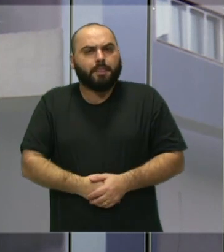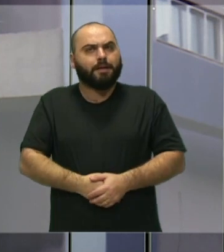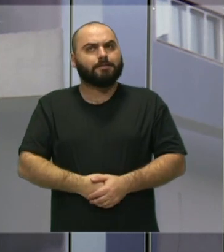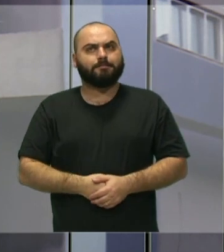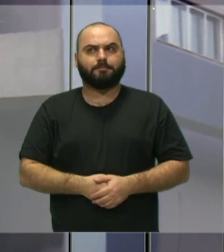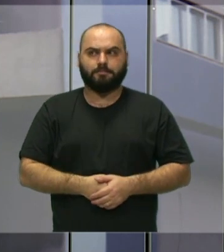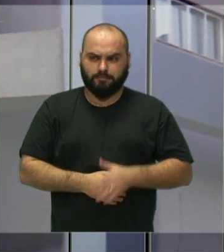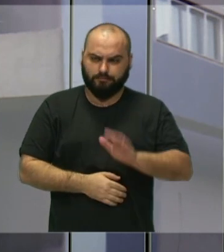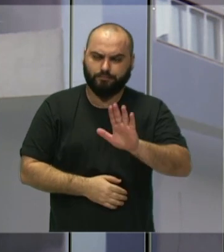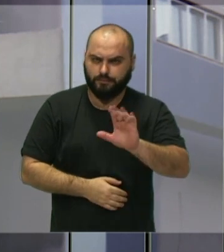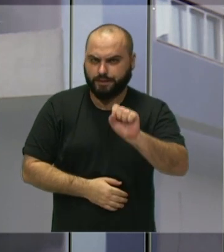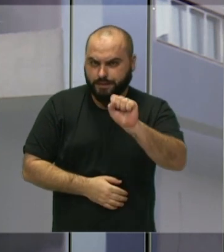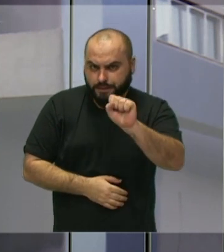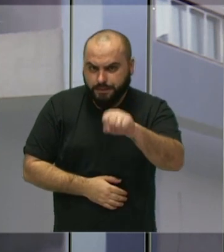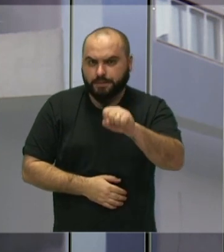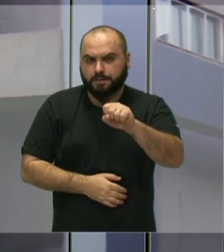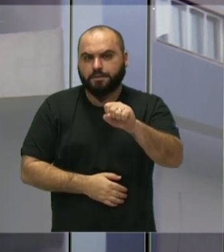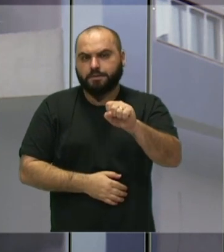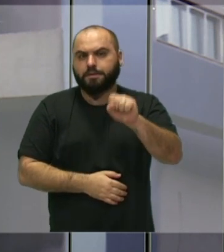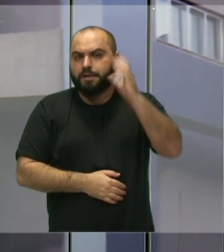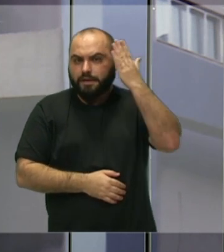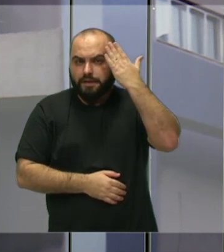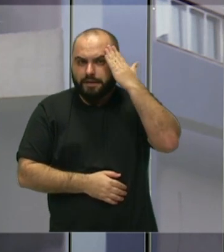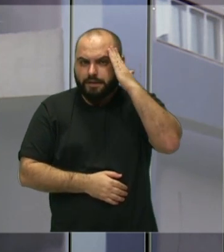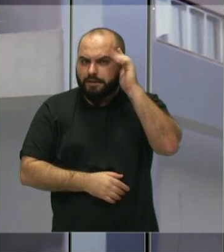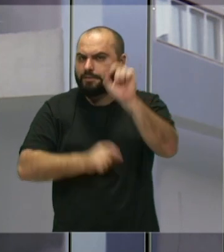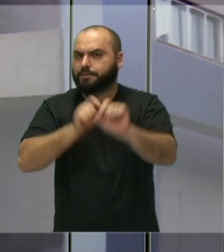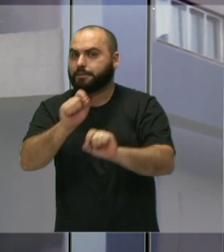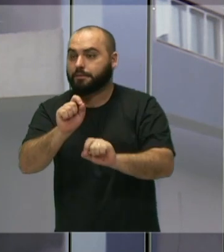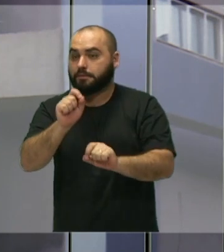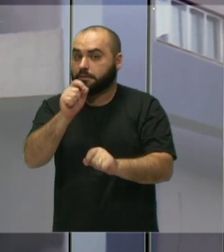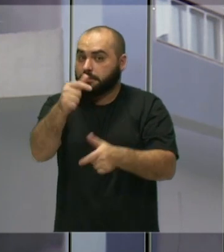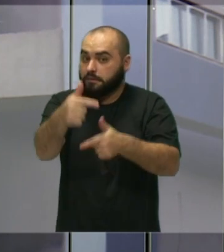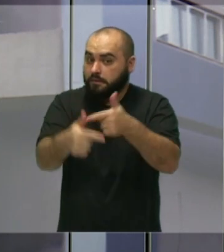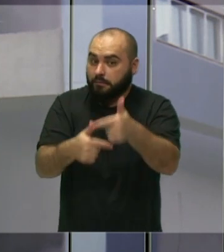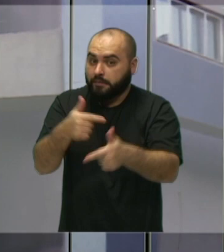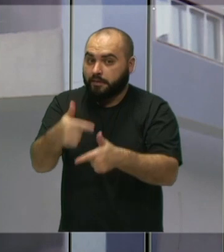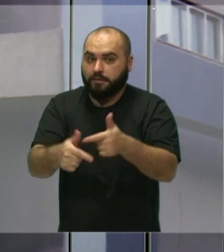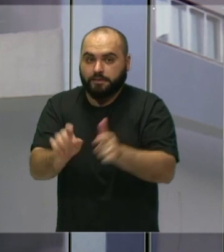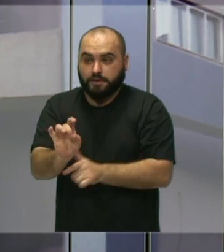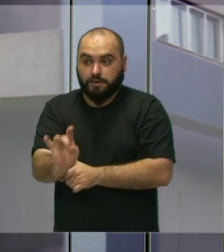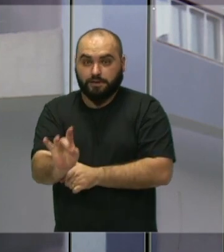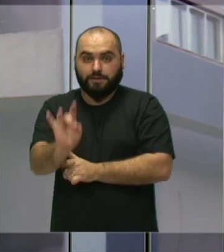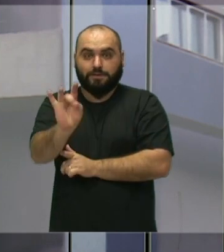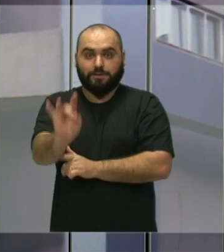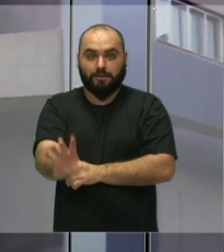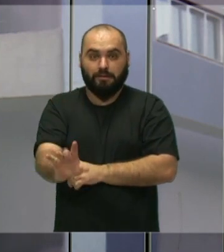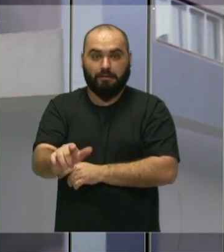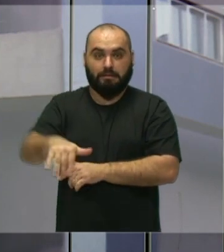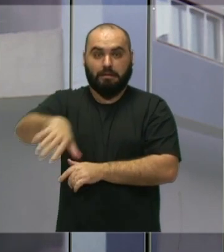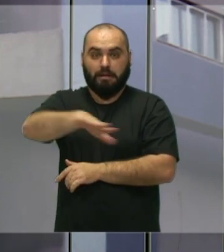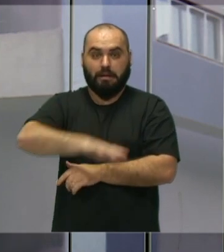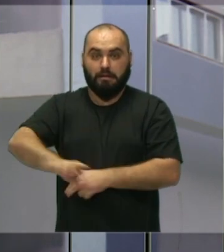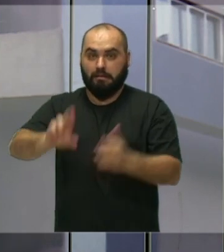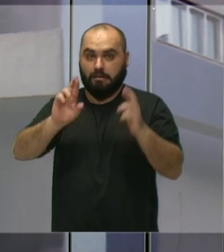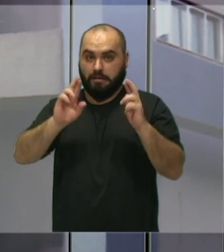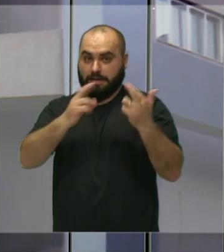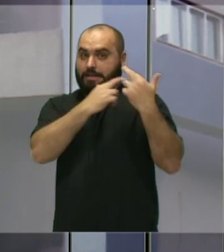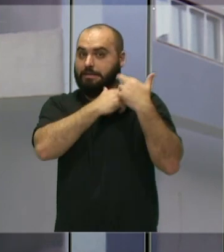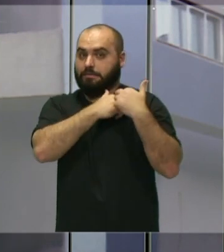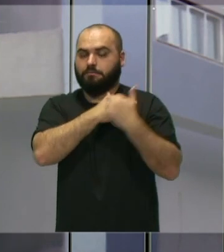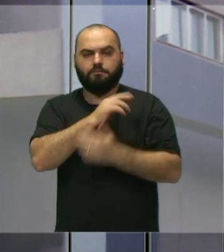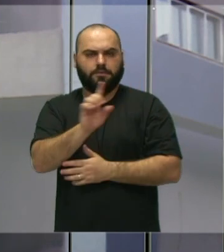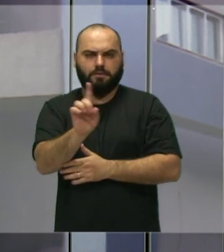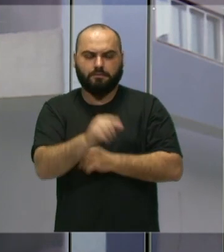gente entende que o ritmo dos trabalhos não depende apenas de nós. Eu acho que quando a gente chega aqui na Câmara